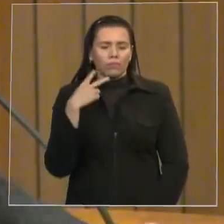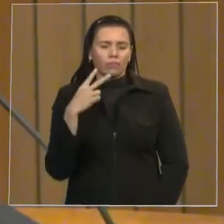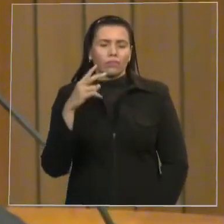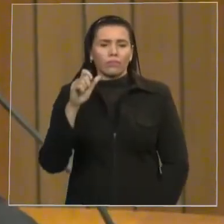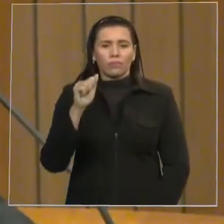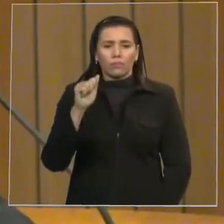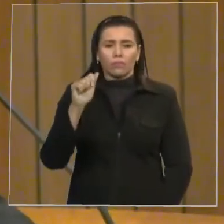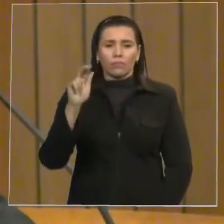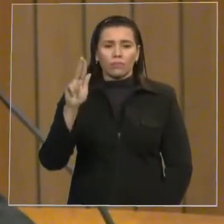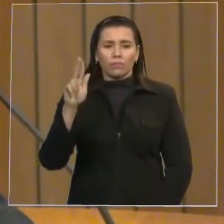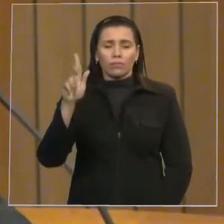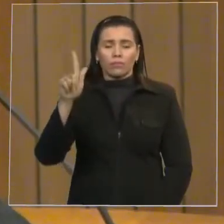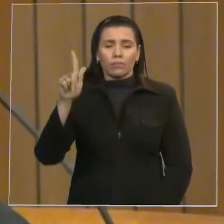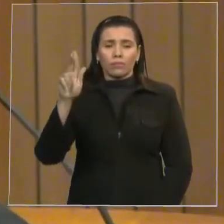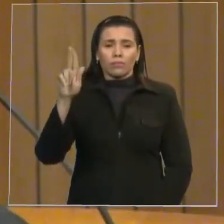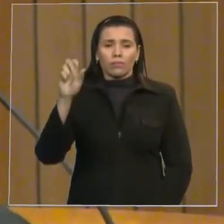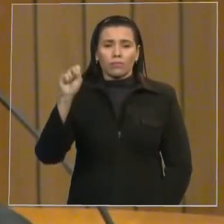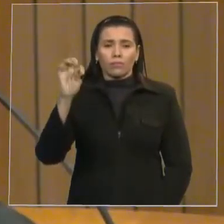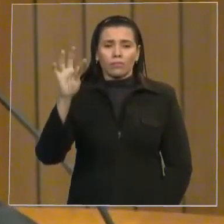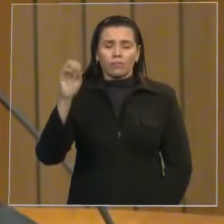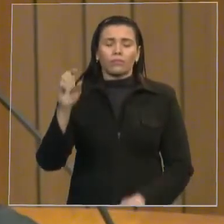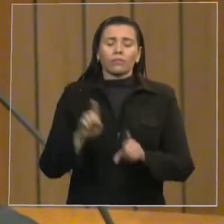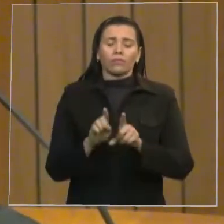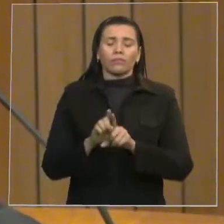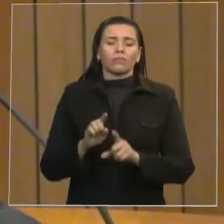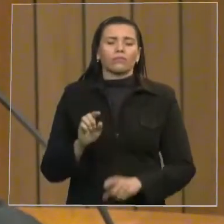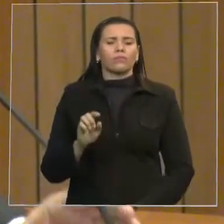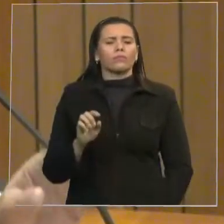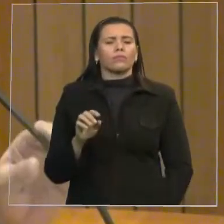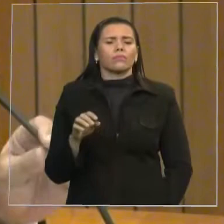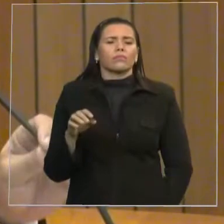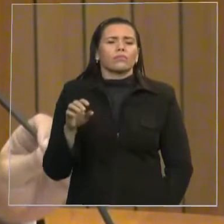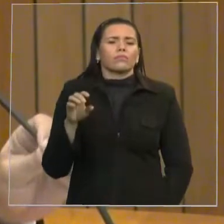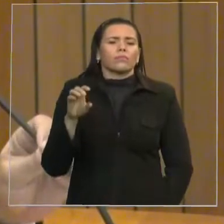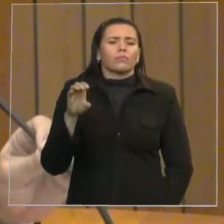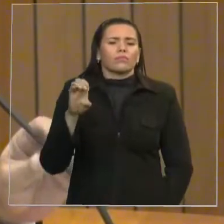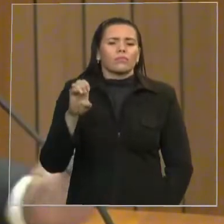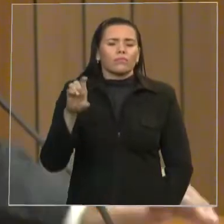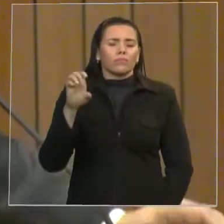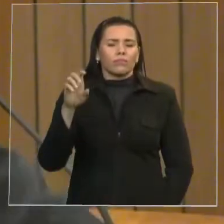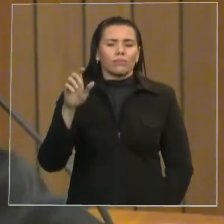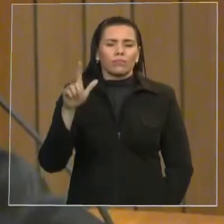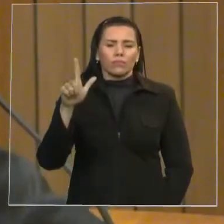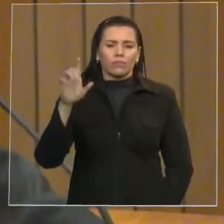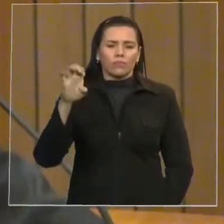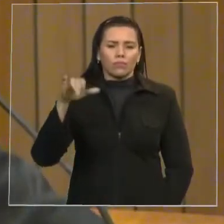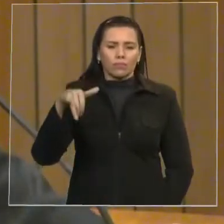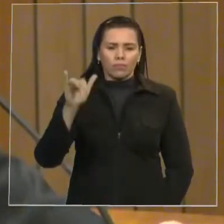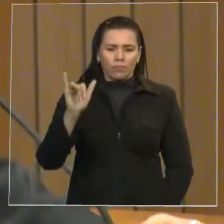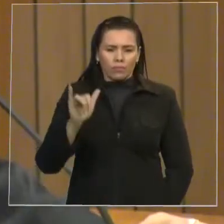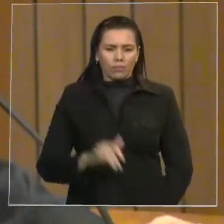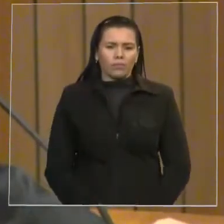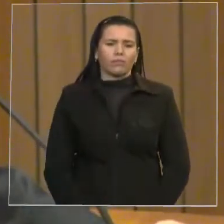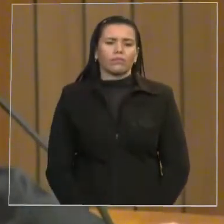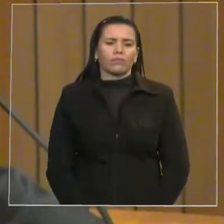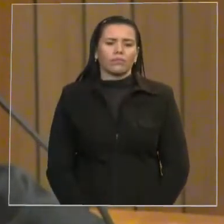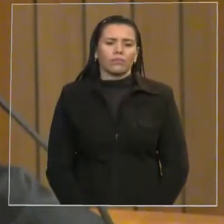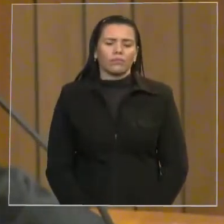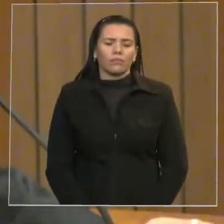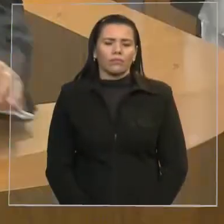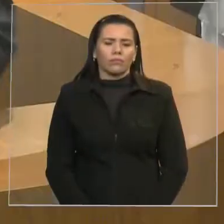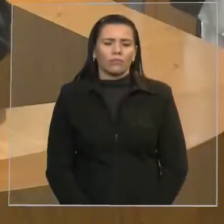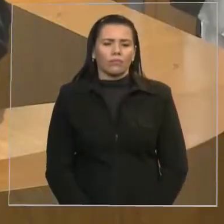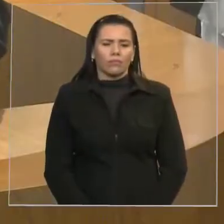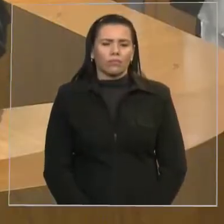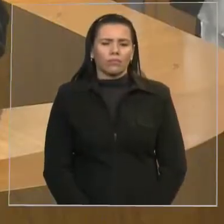Filho, todos no sentido de união, de realizar o encontro com as